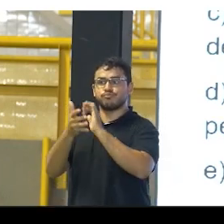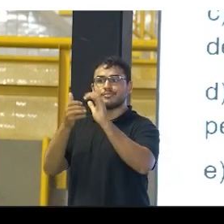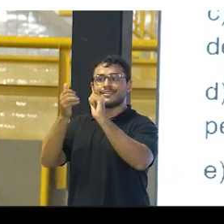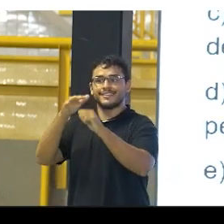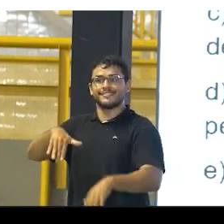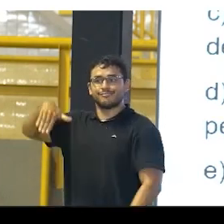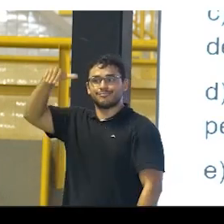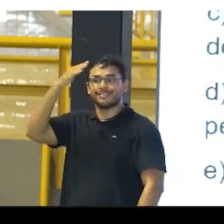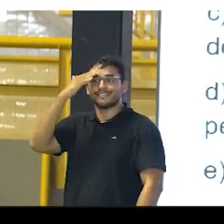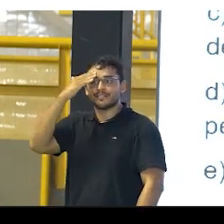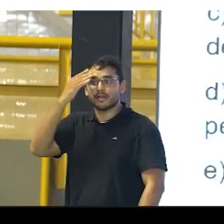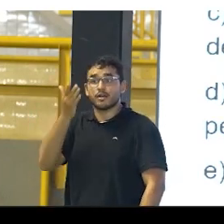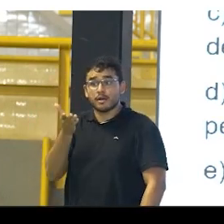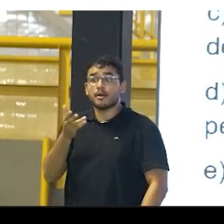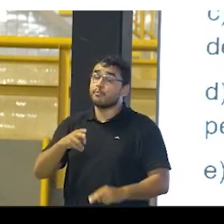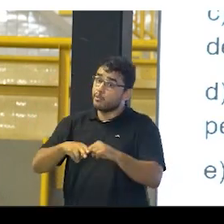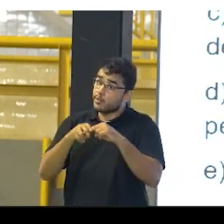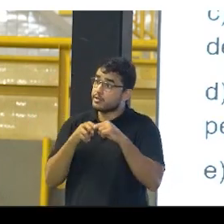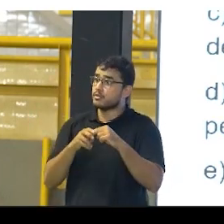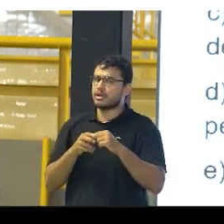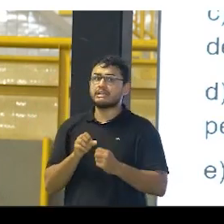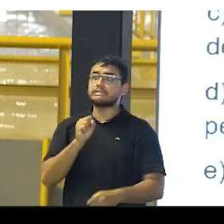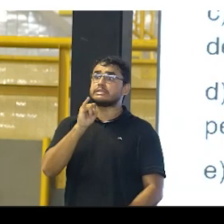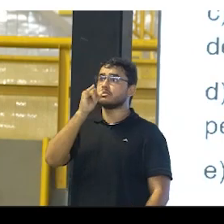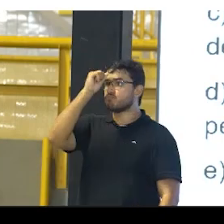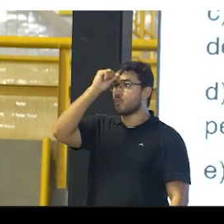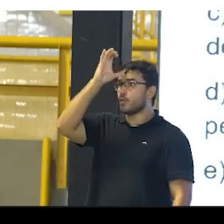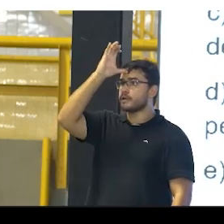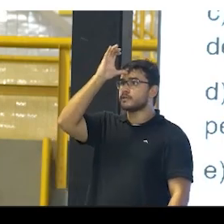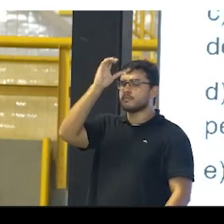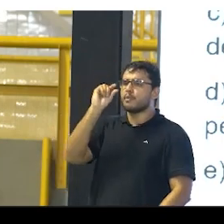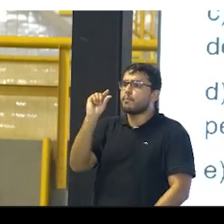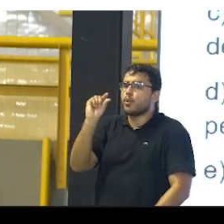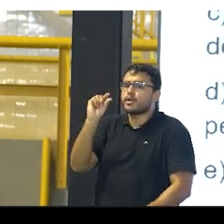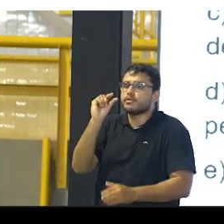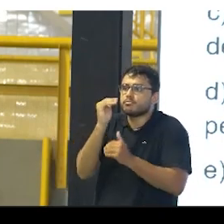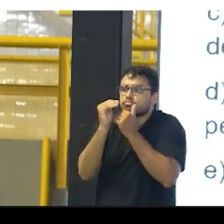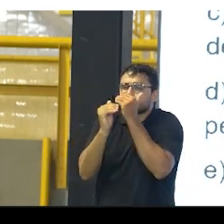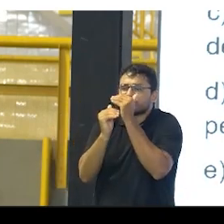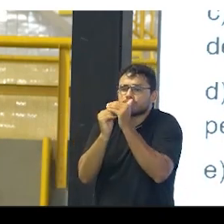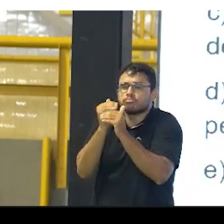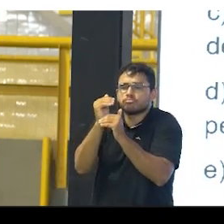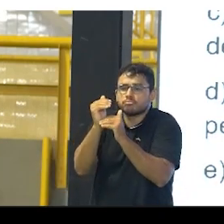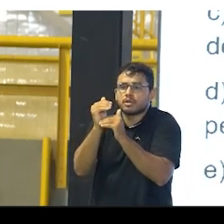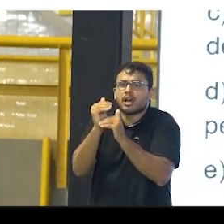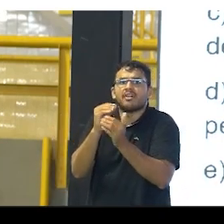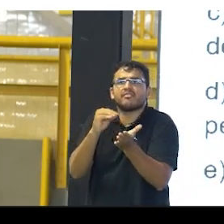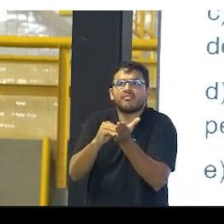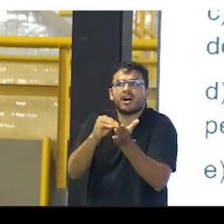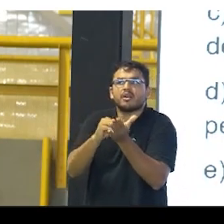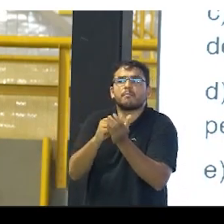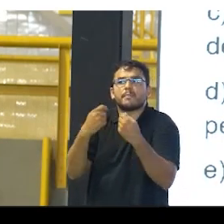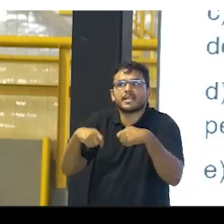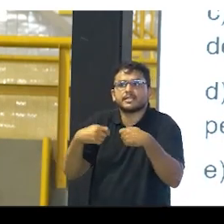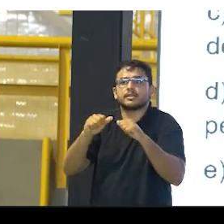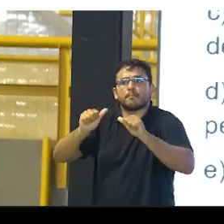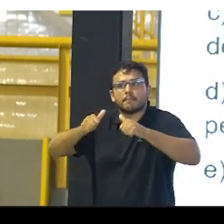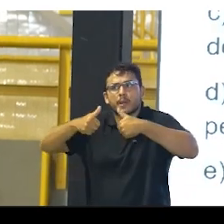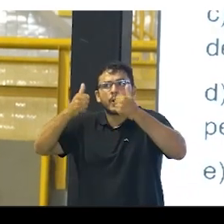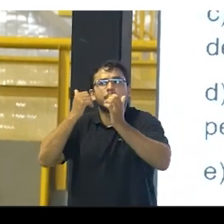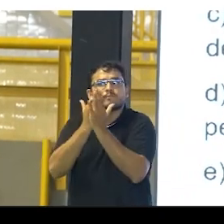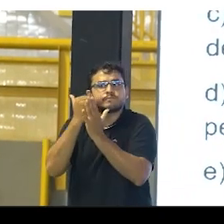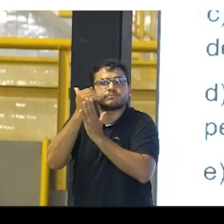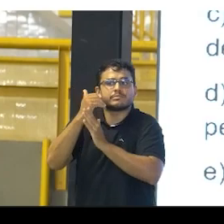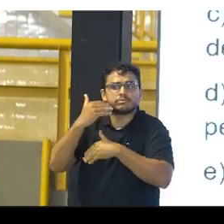uma capacidade, tá, de se comunicar, de falar sem atropelar as